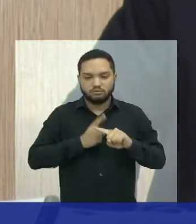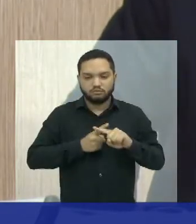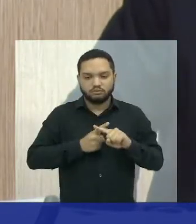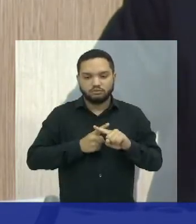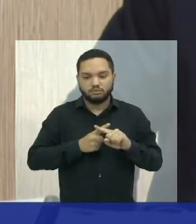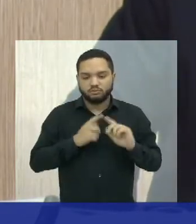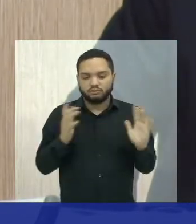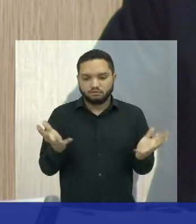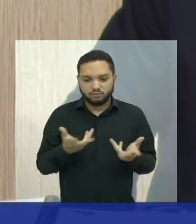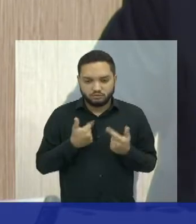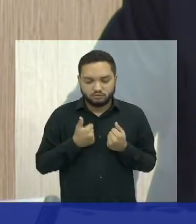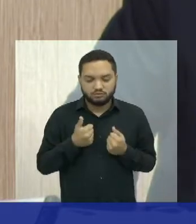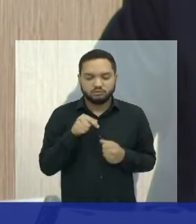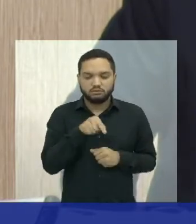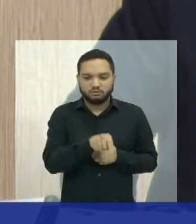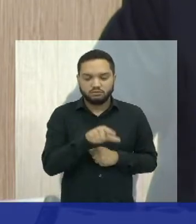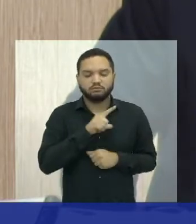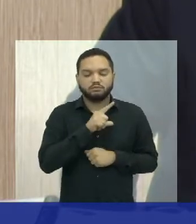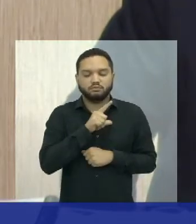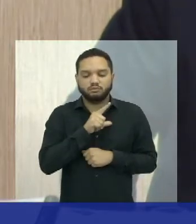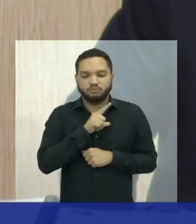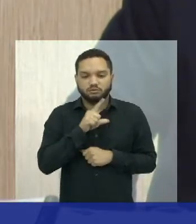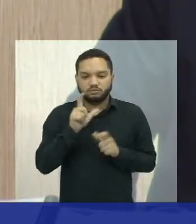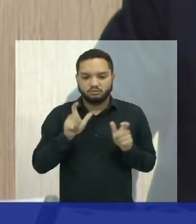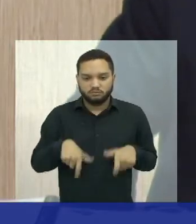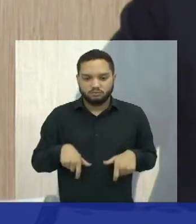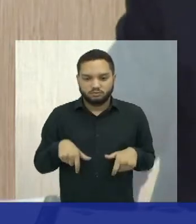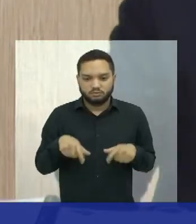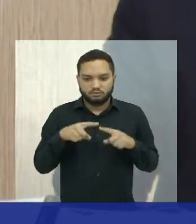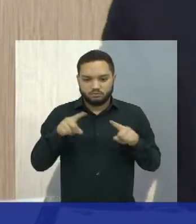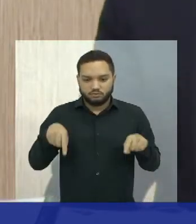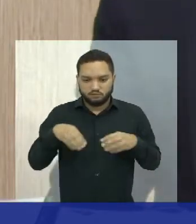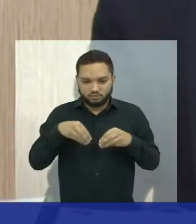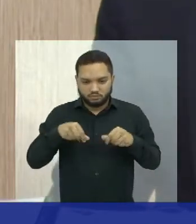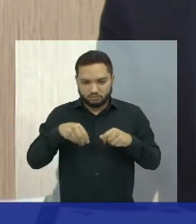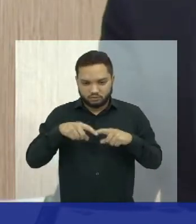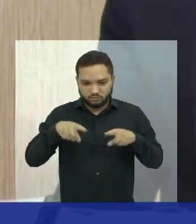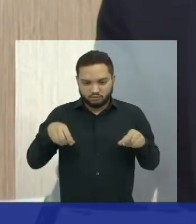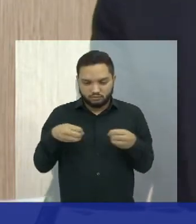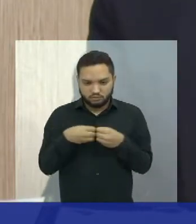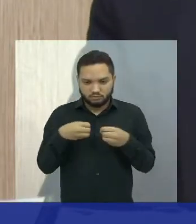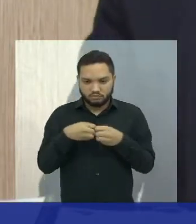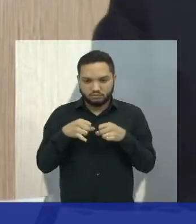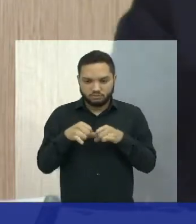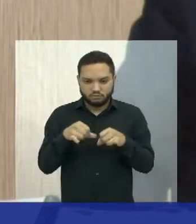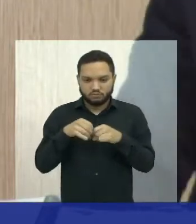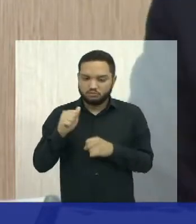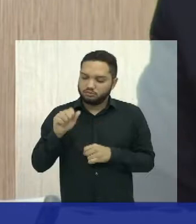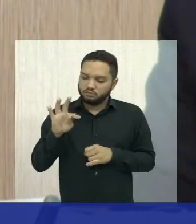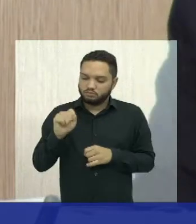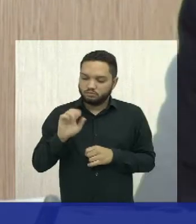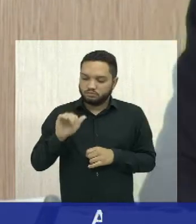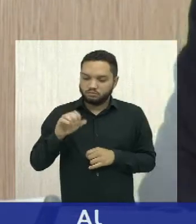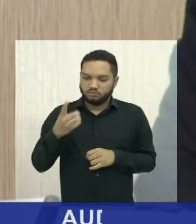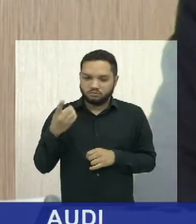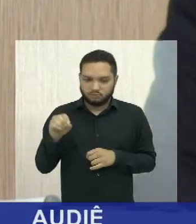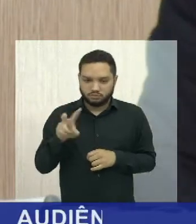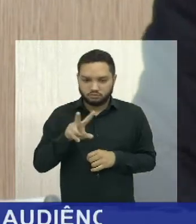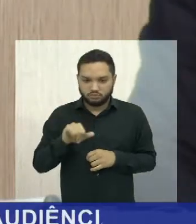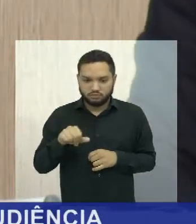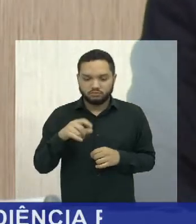impressionantes as reuniões, elas são realizadas no terreno que fica ao lado ali do mercado Atacadão, que vai ser um